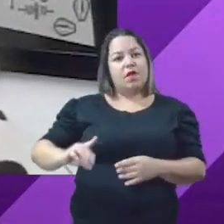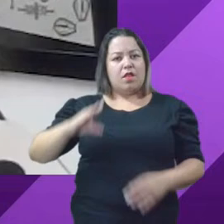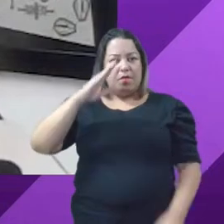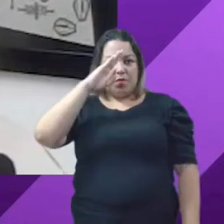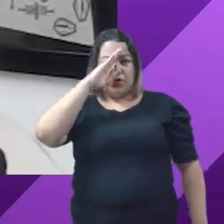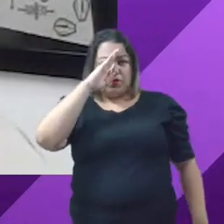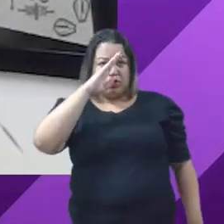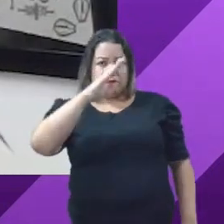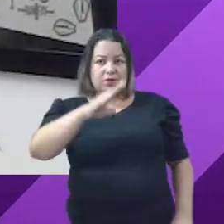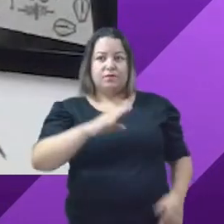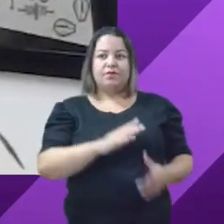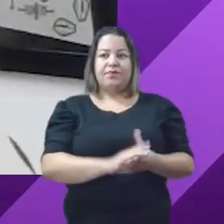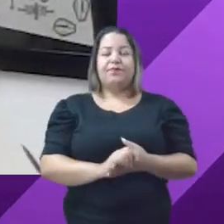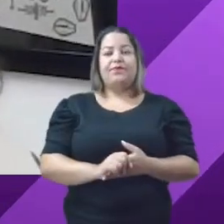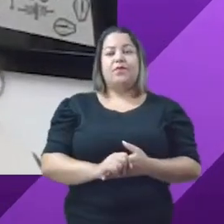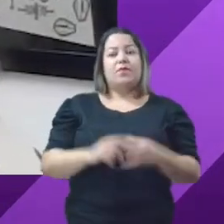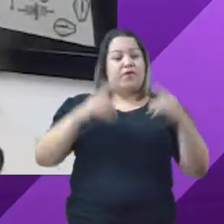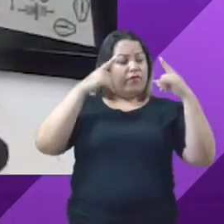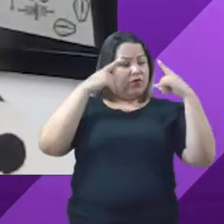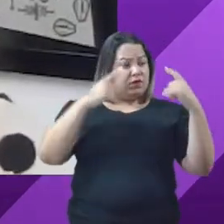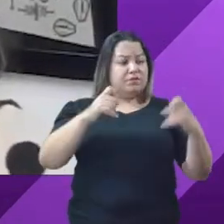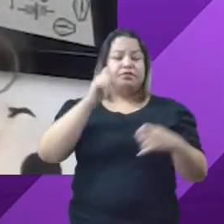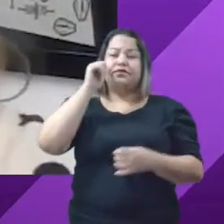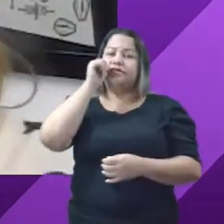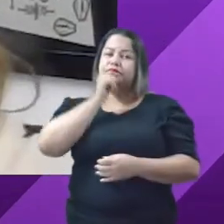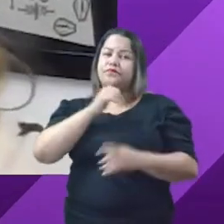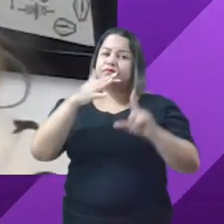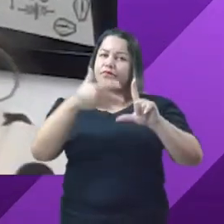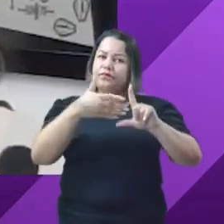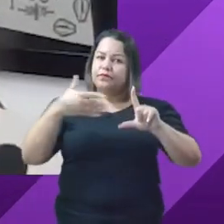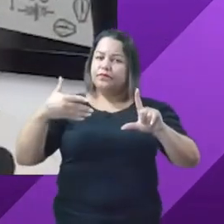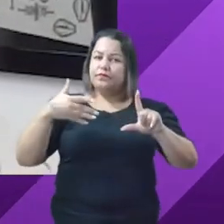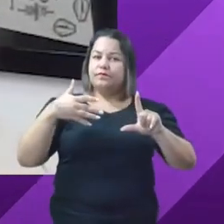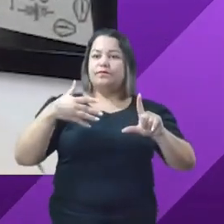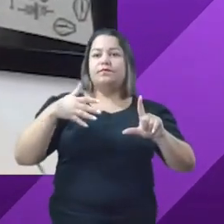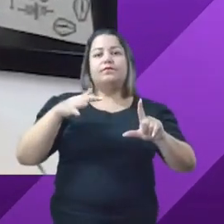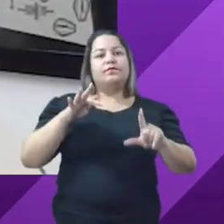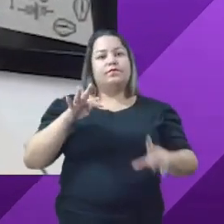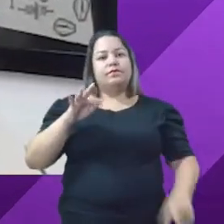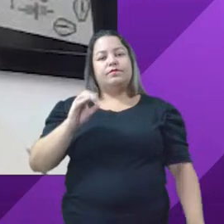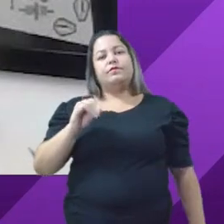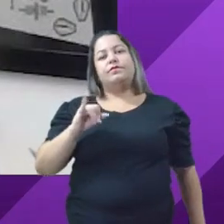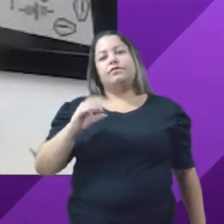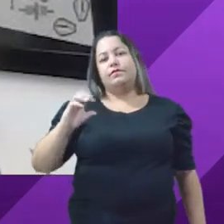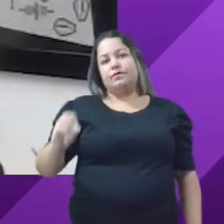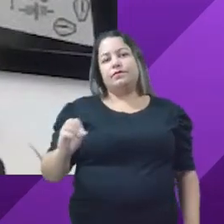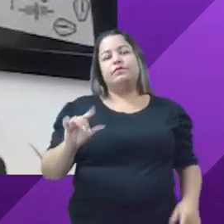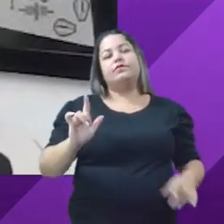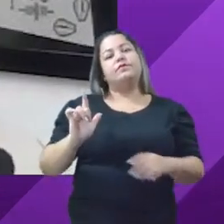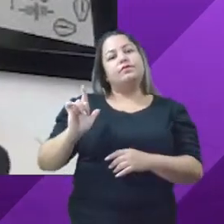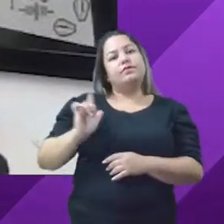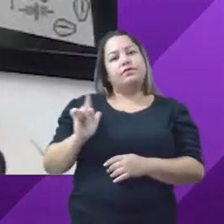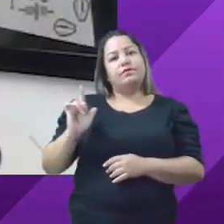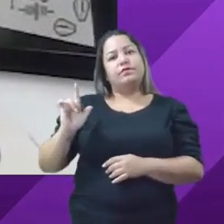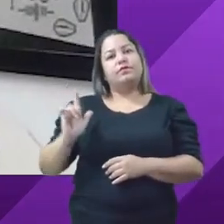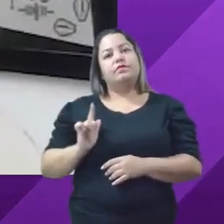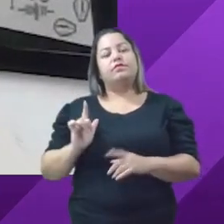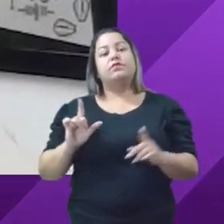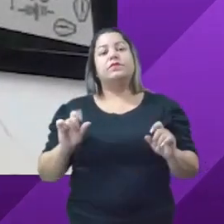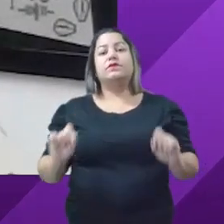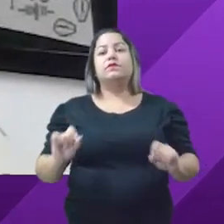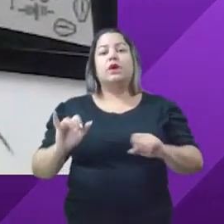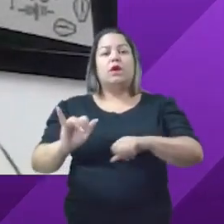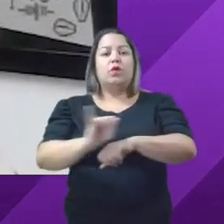bolsonarista, é violenta com as mulheres, são LGBTfóbicos, e dentro desse grupo, né, a gente tem os que